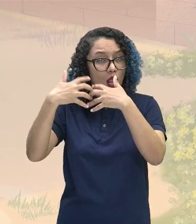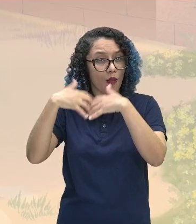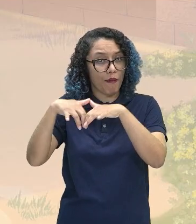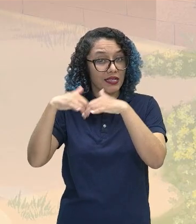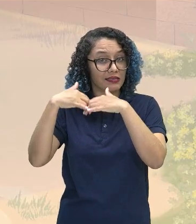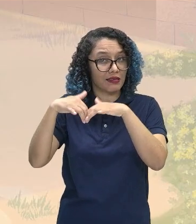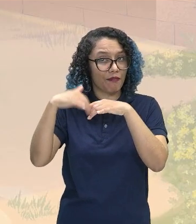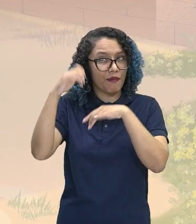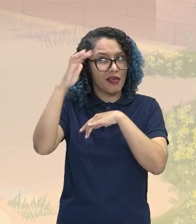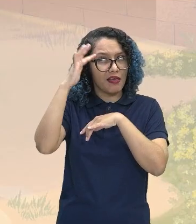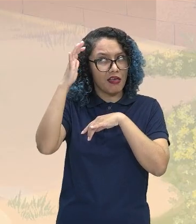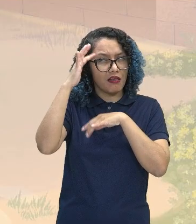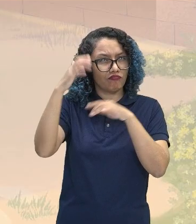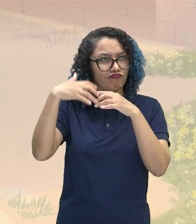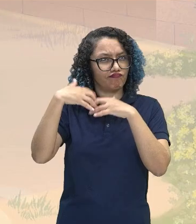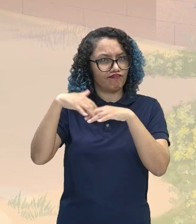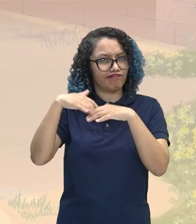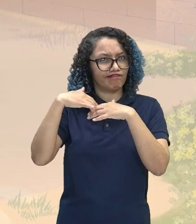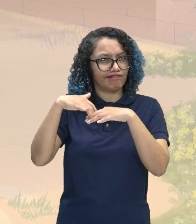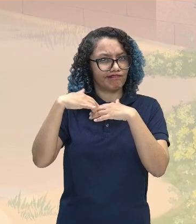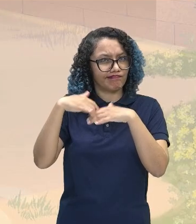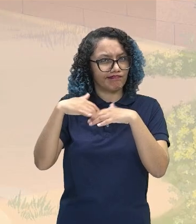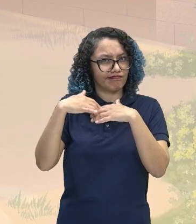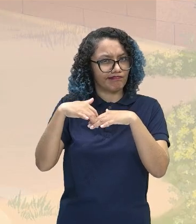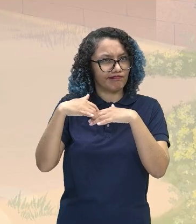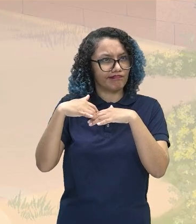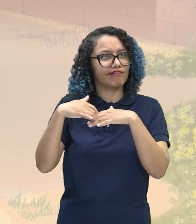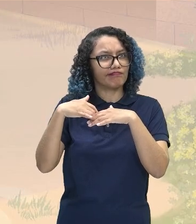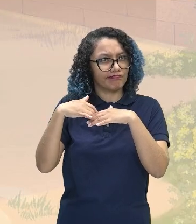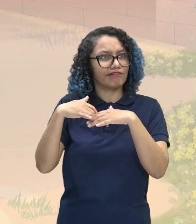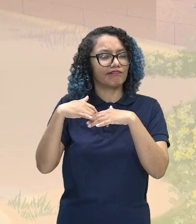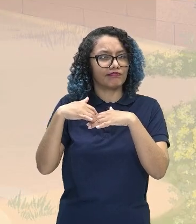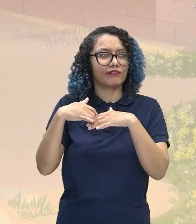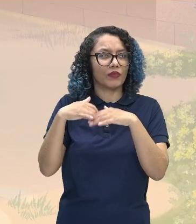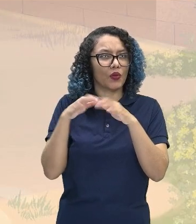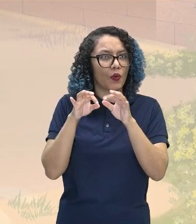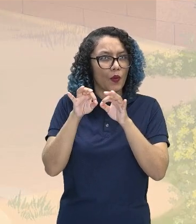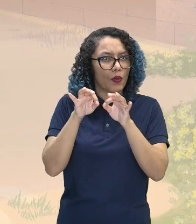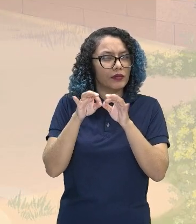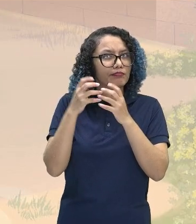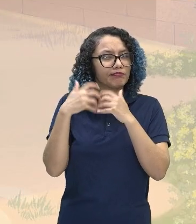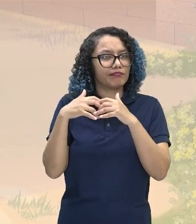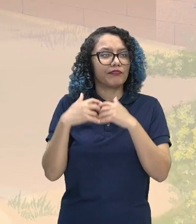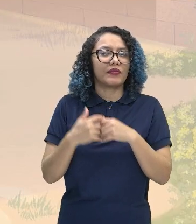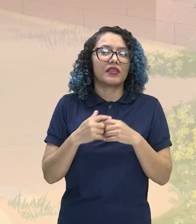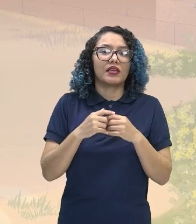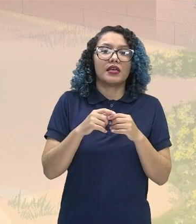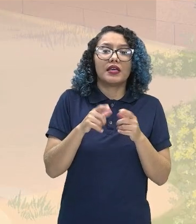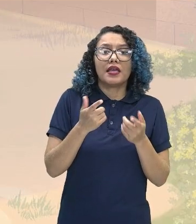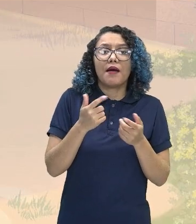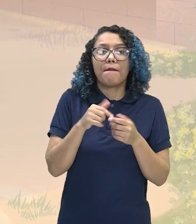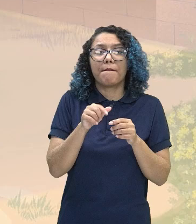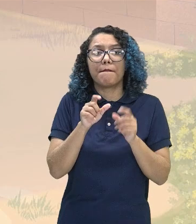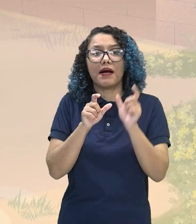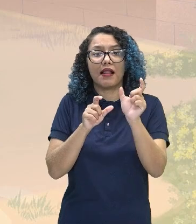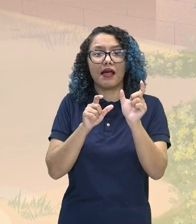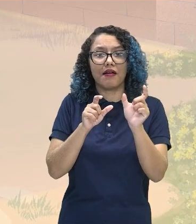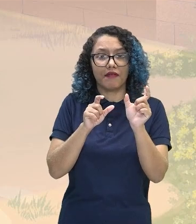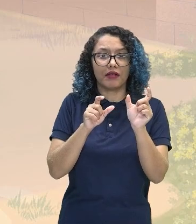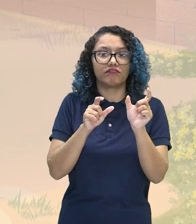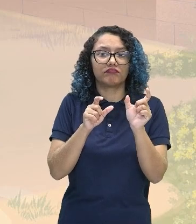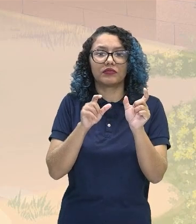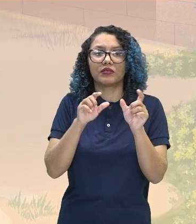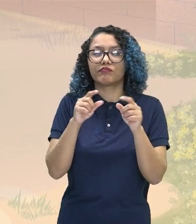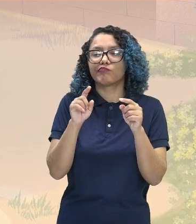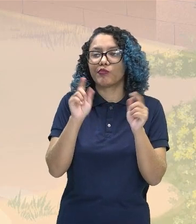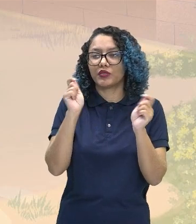o raciocínio, a linguagem lógica dedutiva. E a palavra que a gente vai aprender relacionada a ela é logic. Você